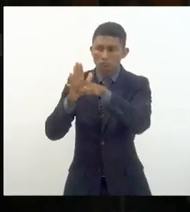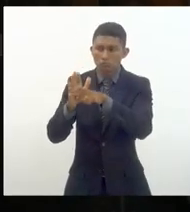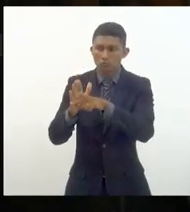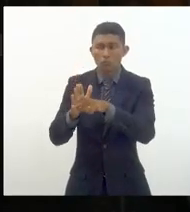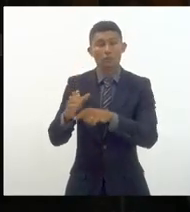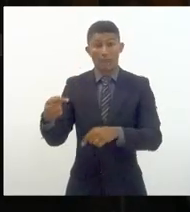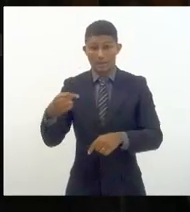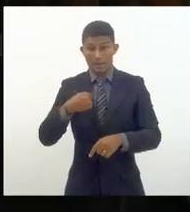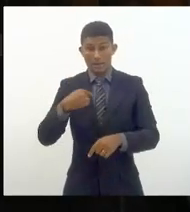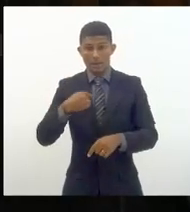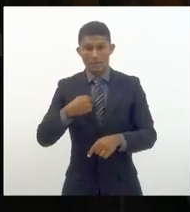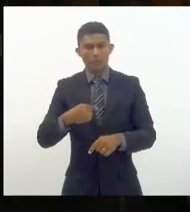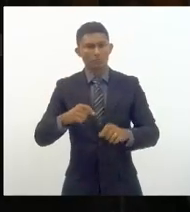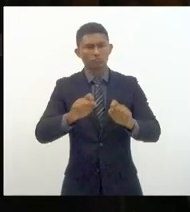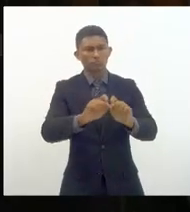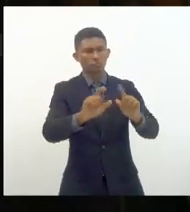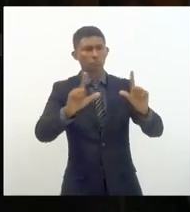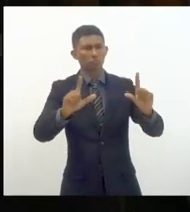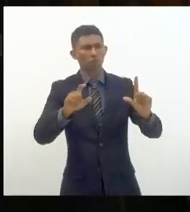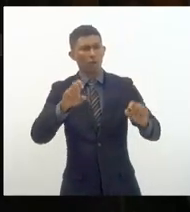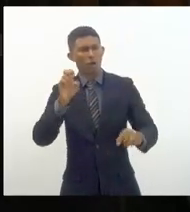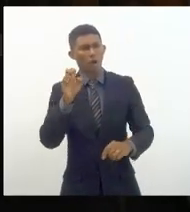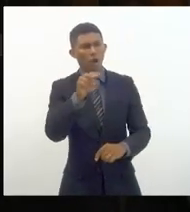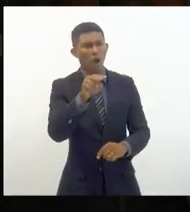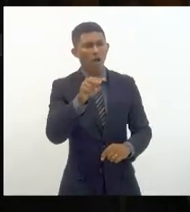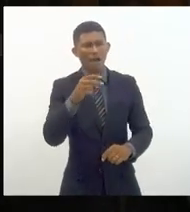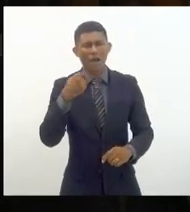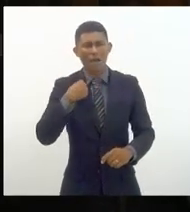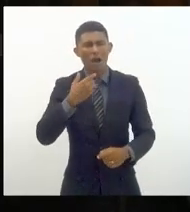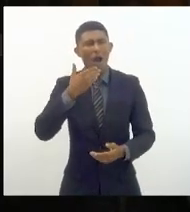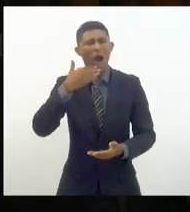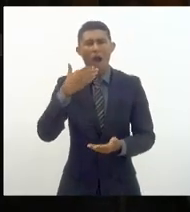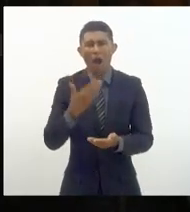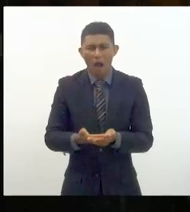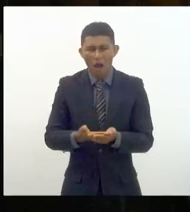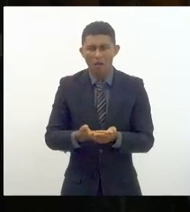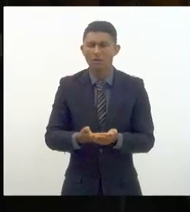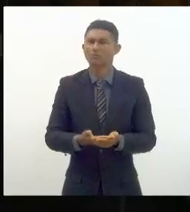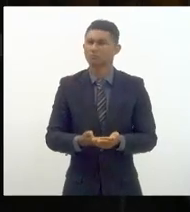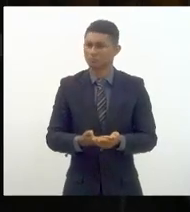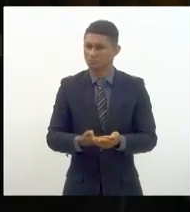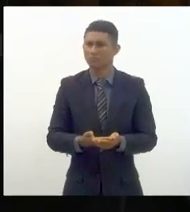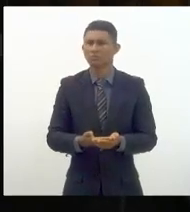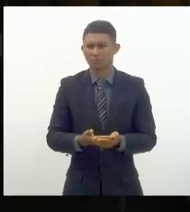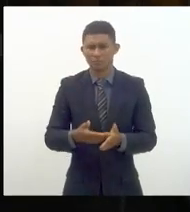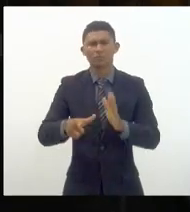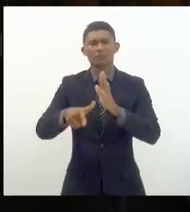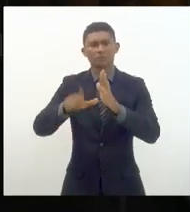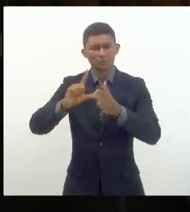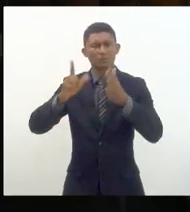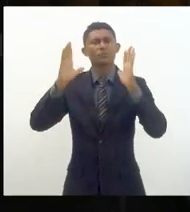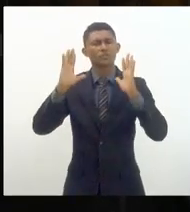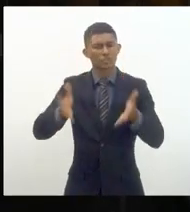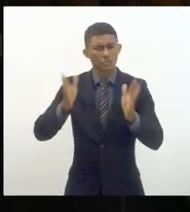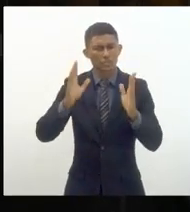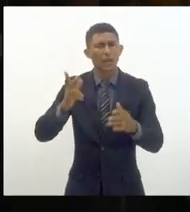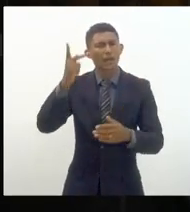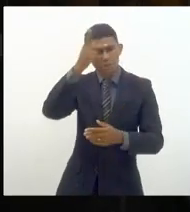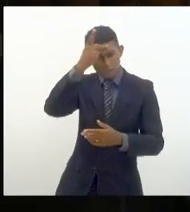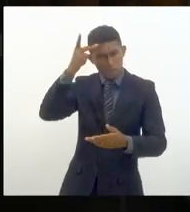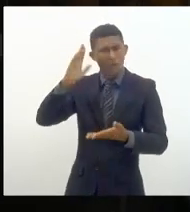a ser plexo com a denúncia já tínhamos alguns rumores A esse